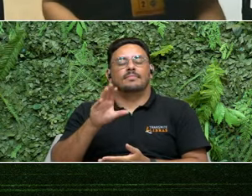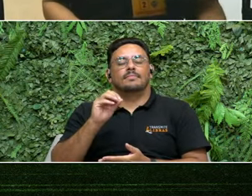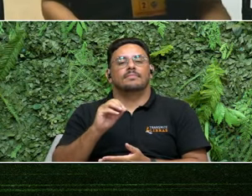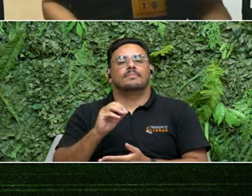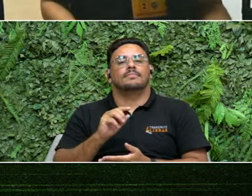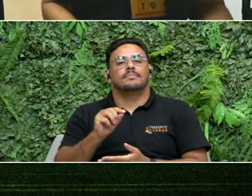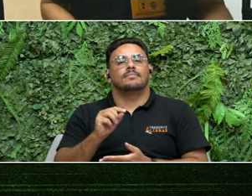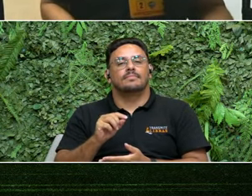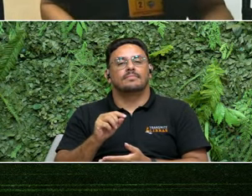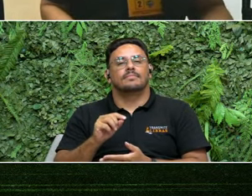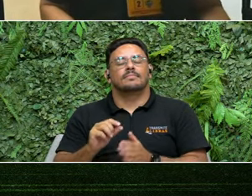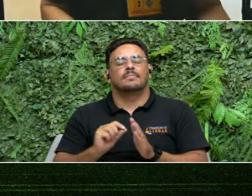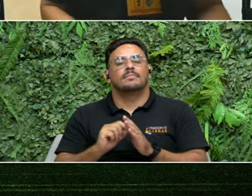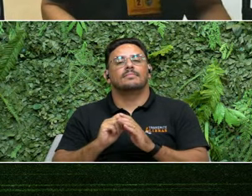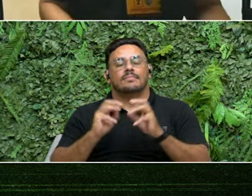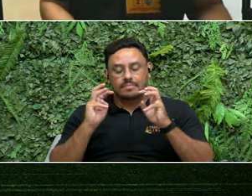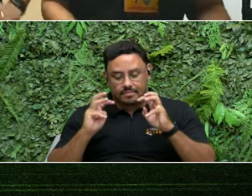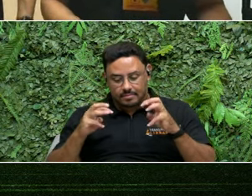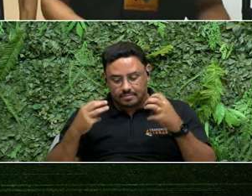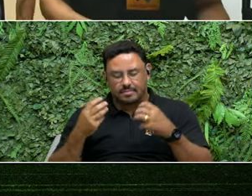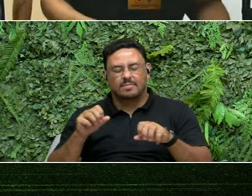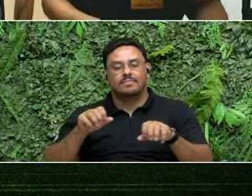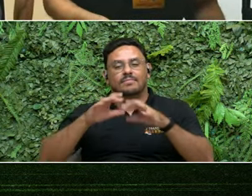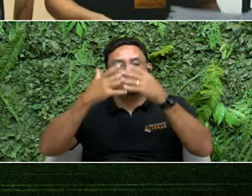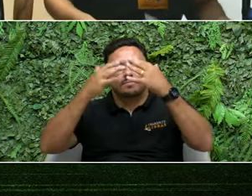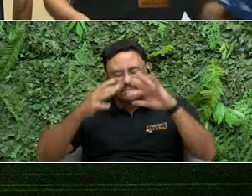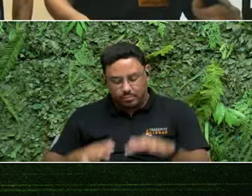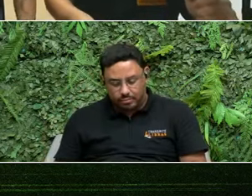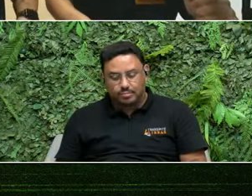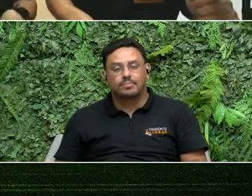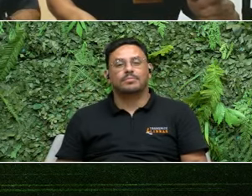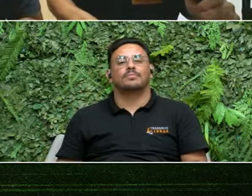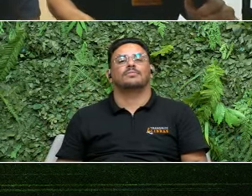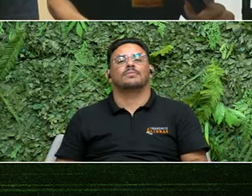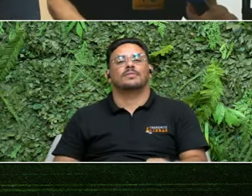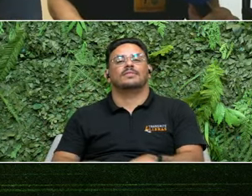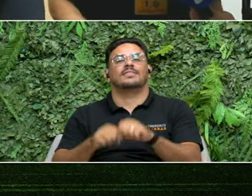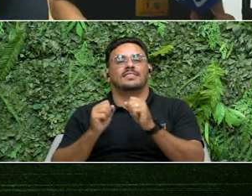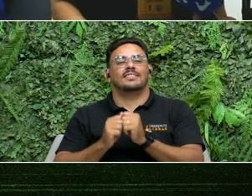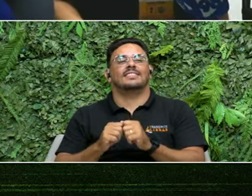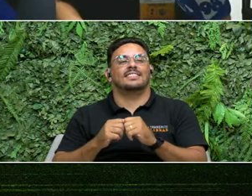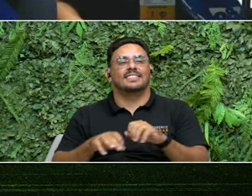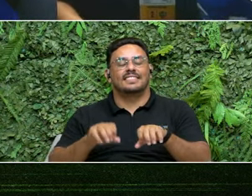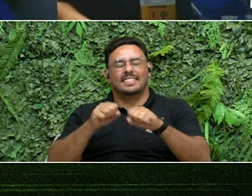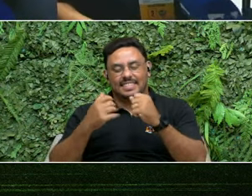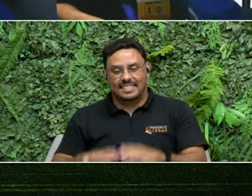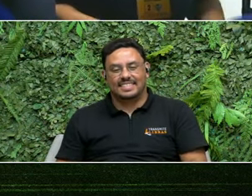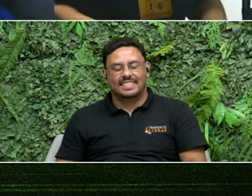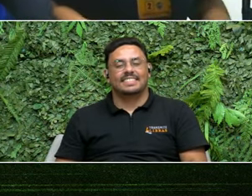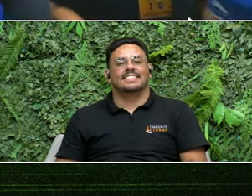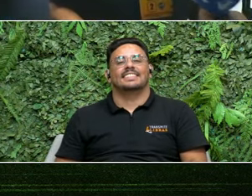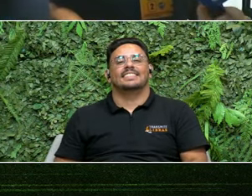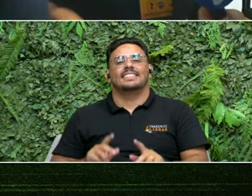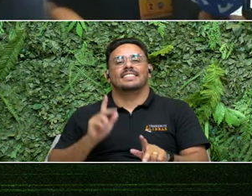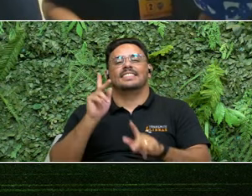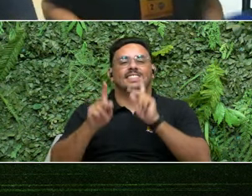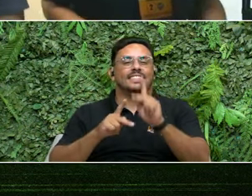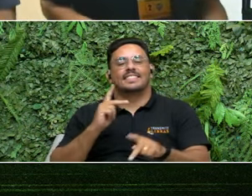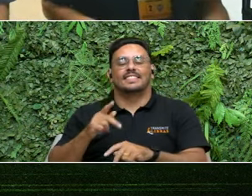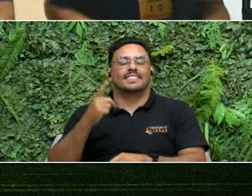demolha essa desgraça de estádio e constrói outro e põe a torcida para jogar p que pariu pega o shopping de Volta gente